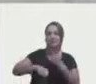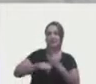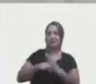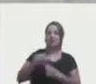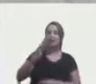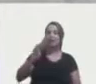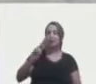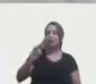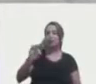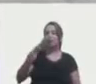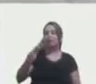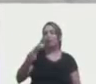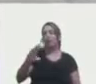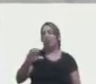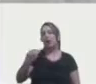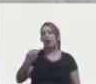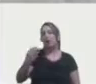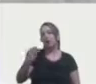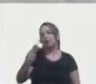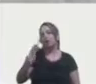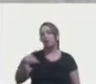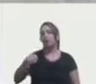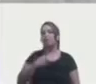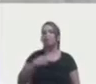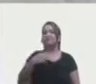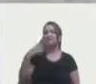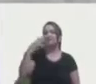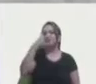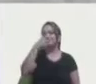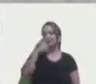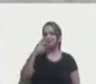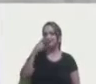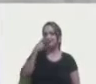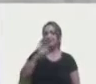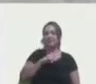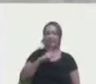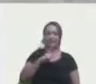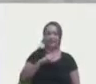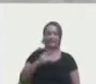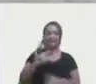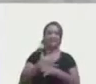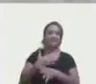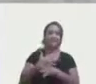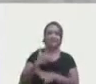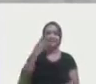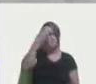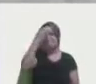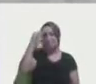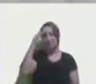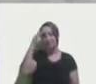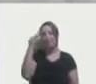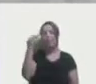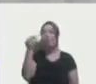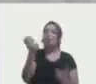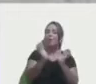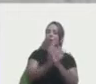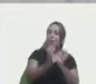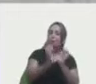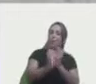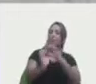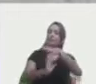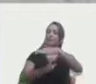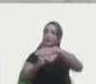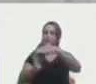belíssimos exemplos que nós temos em nossa cidade sejam elas pessoas entidades empresas